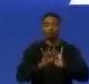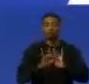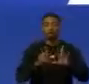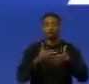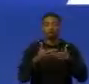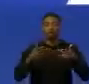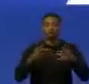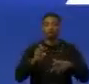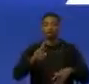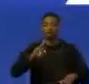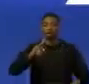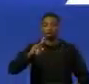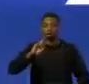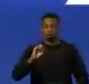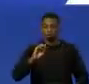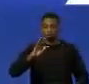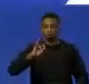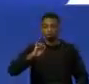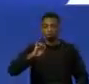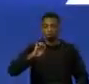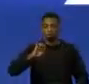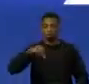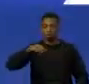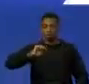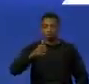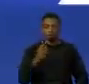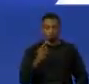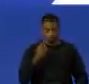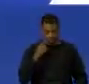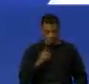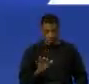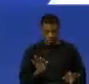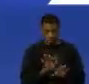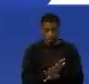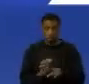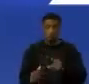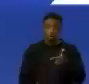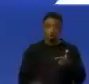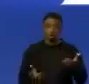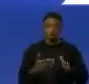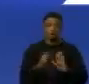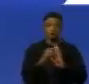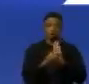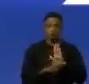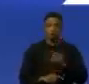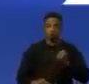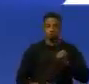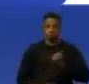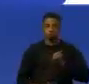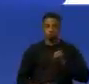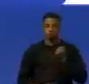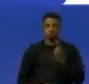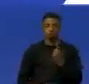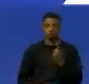dessas proteínas no plano da bicamada. Agora, para a nossa próxima questão, questão de número